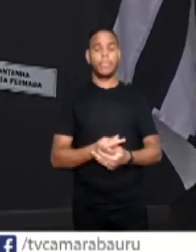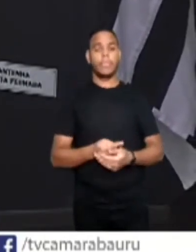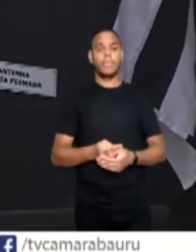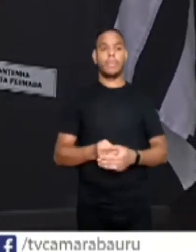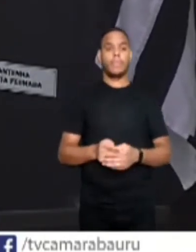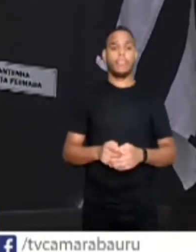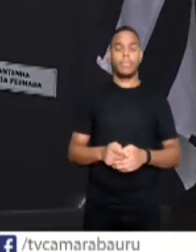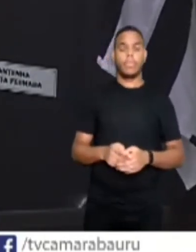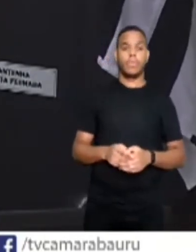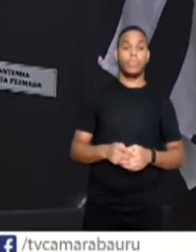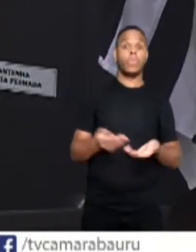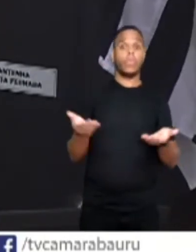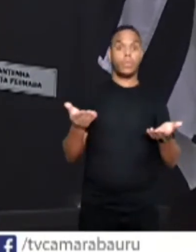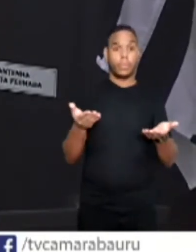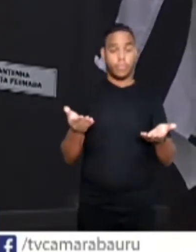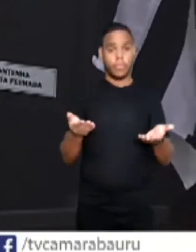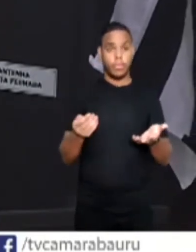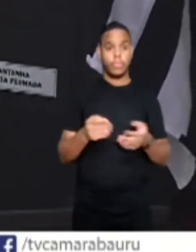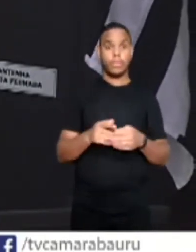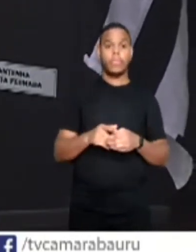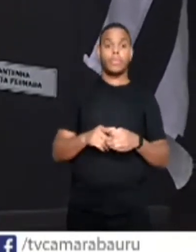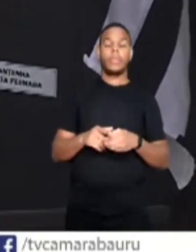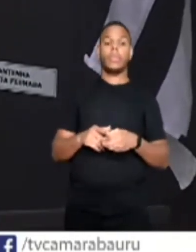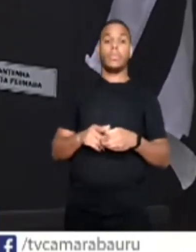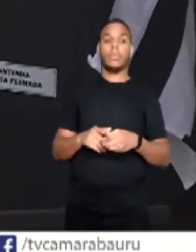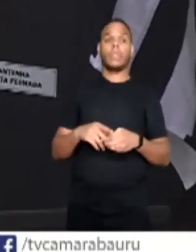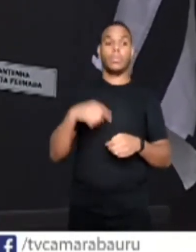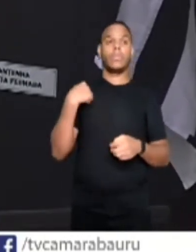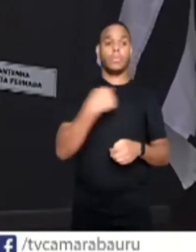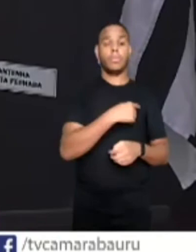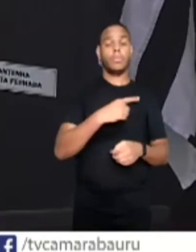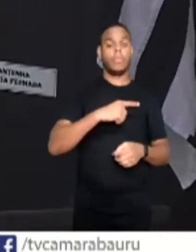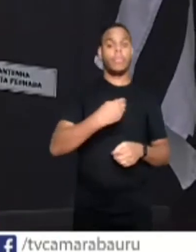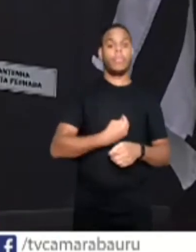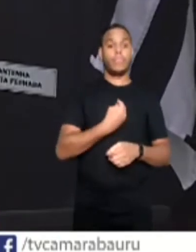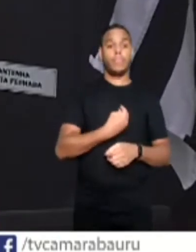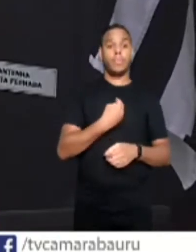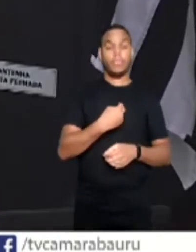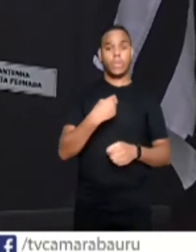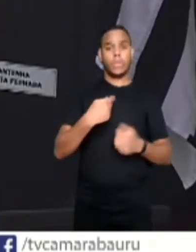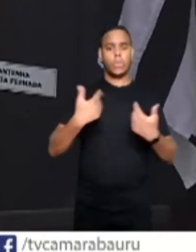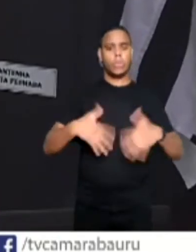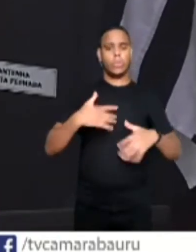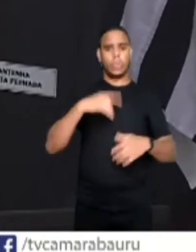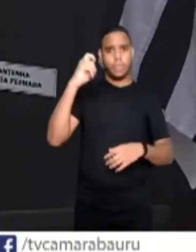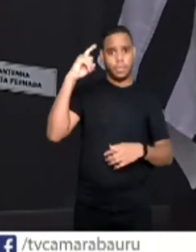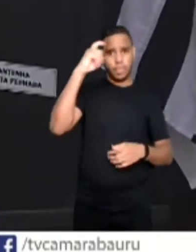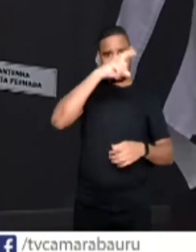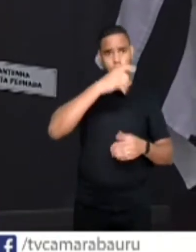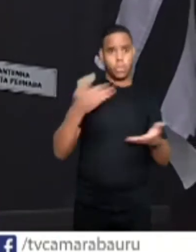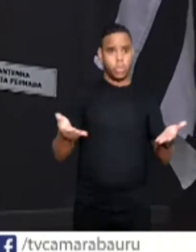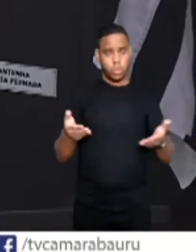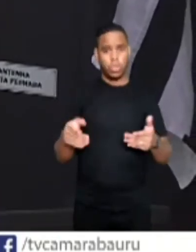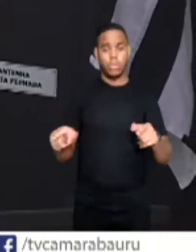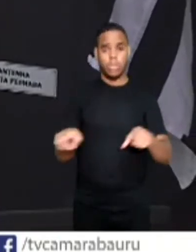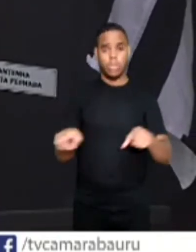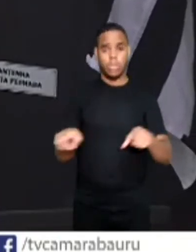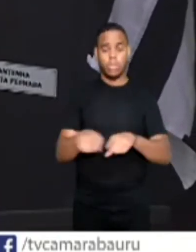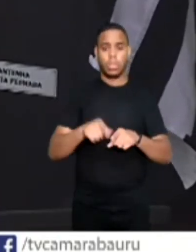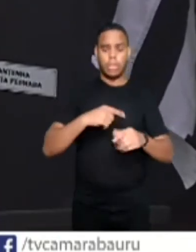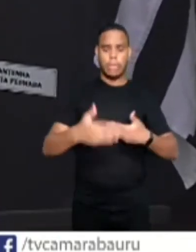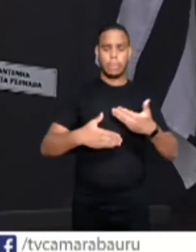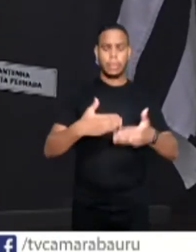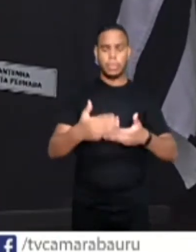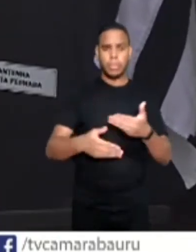hoje, mais do que nunca, nós estamos vivendo num momento muito crítico. Existe realmente um processo tecnológico